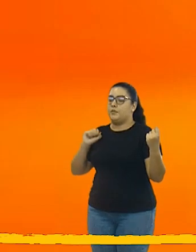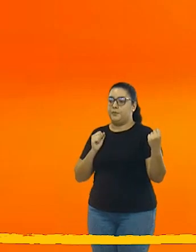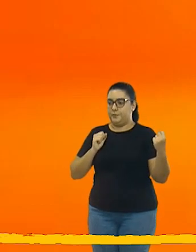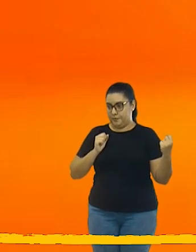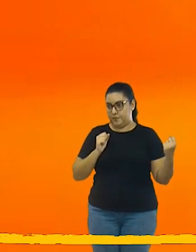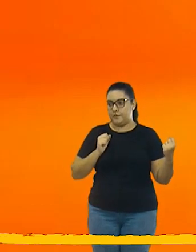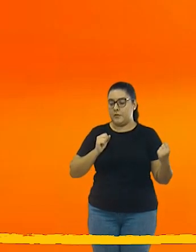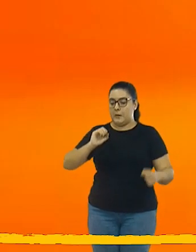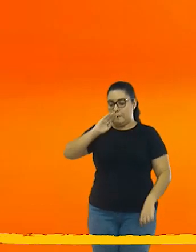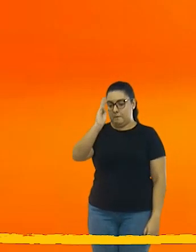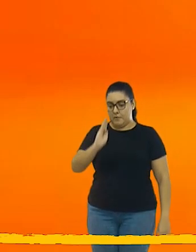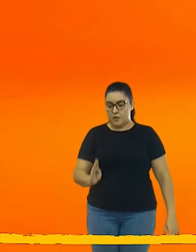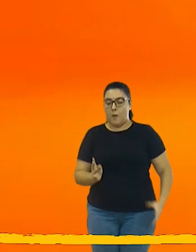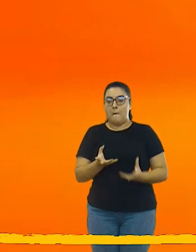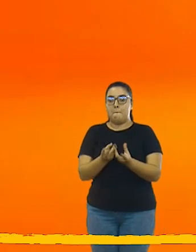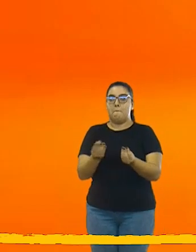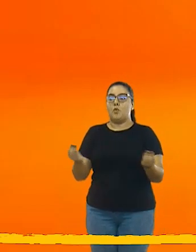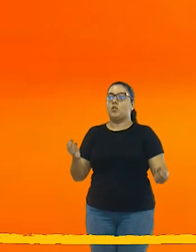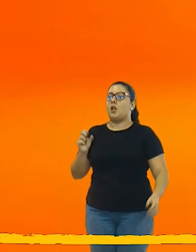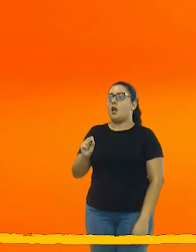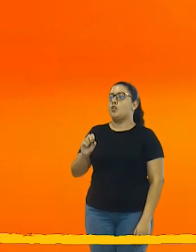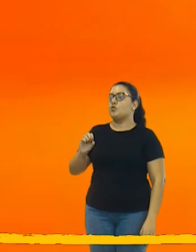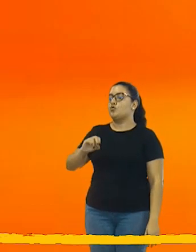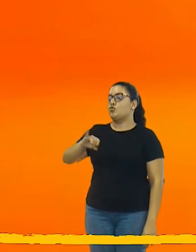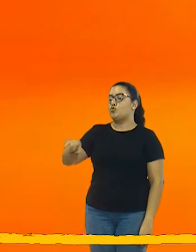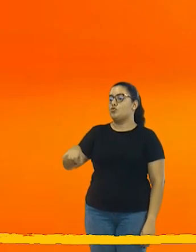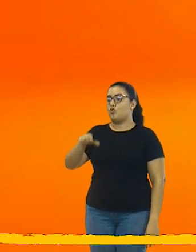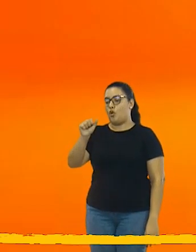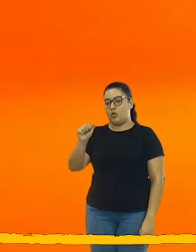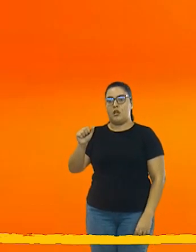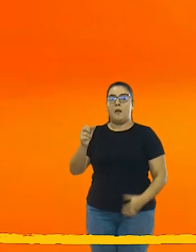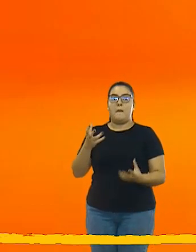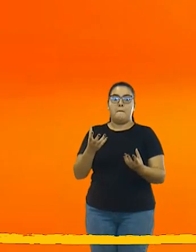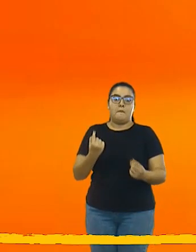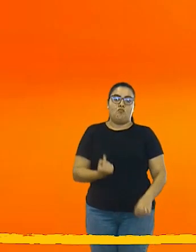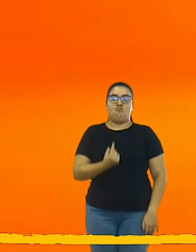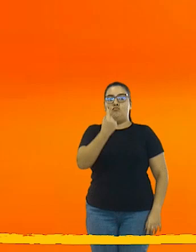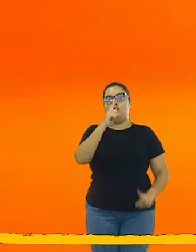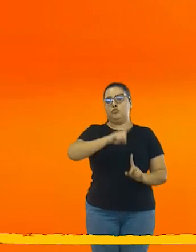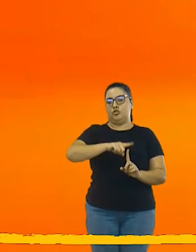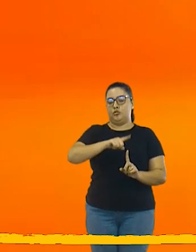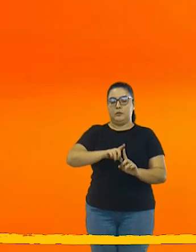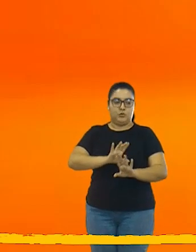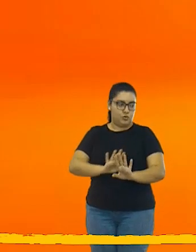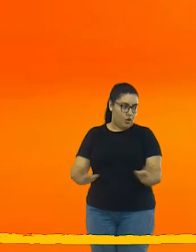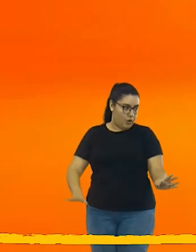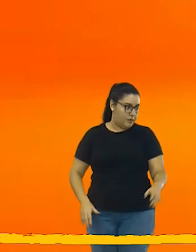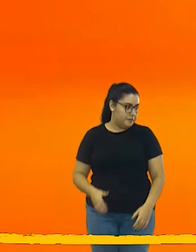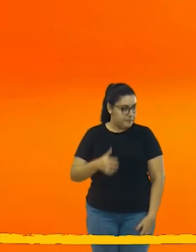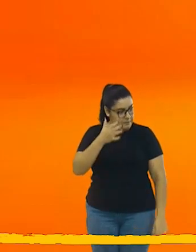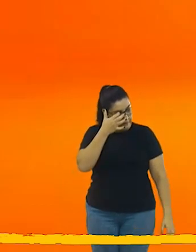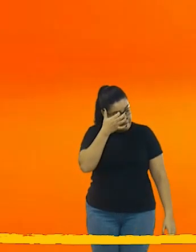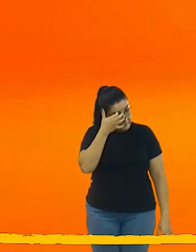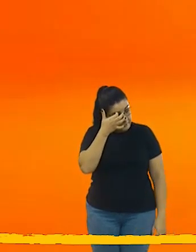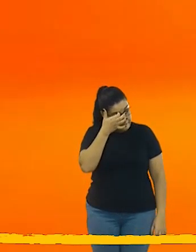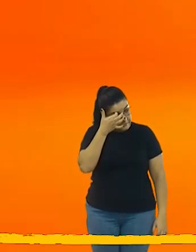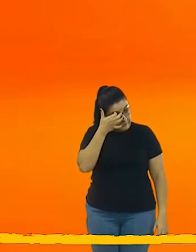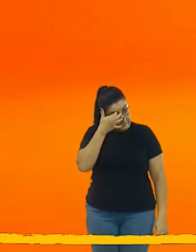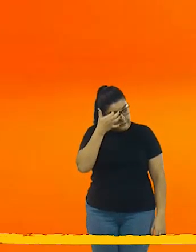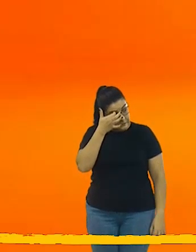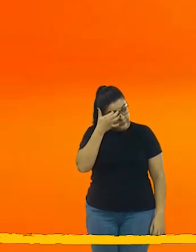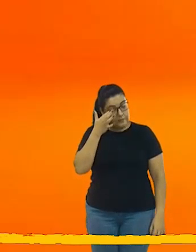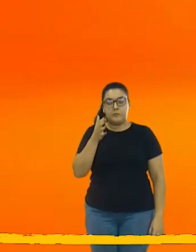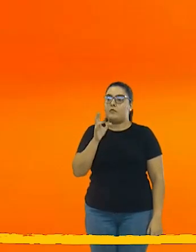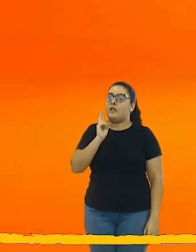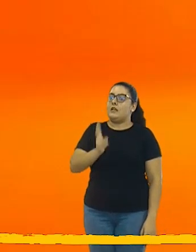seja, Brasil produz muita soja. Então tem uma grande produção monocultura. Só vocês associarem, só uma dica. Sempre